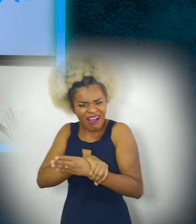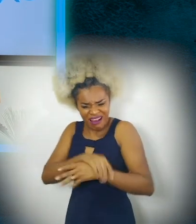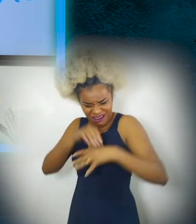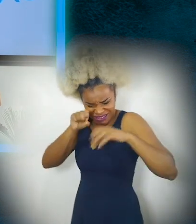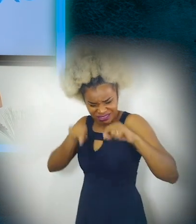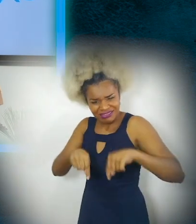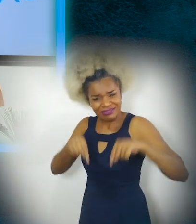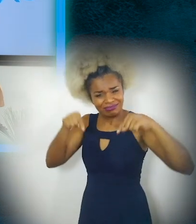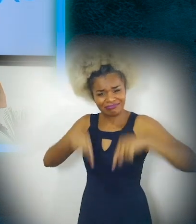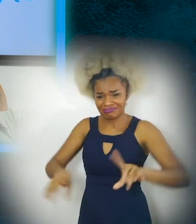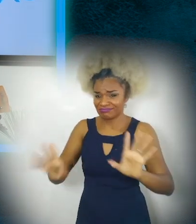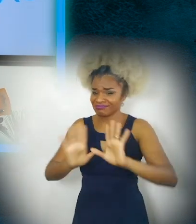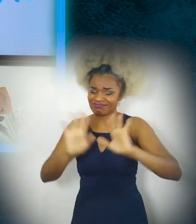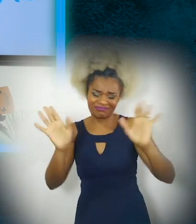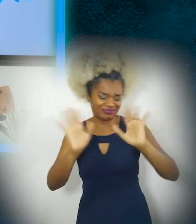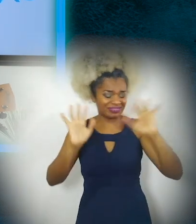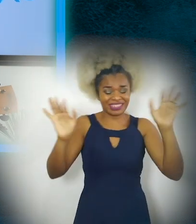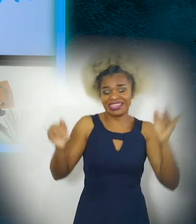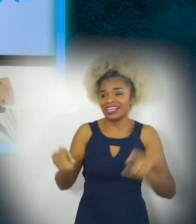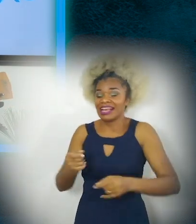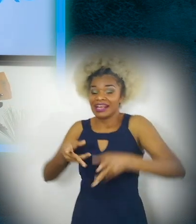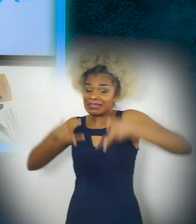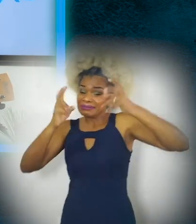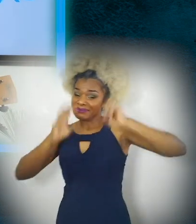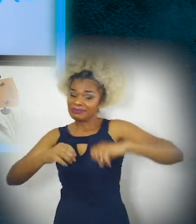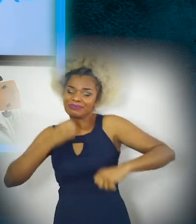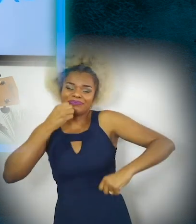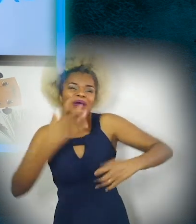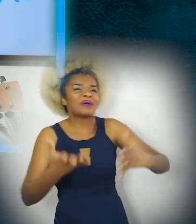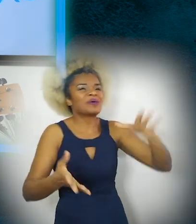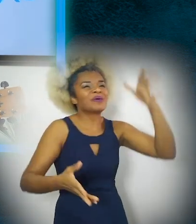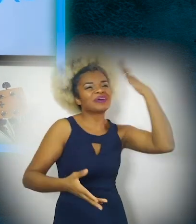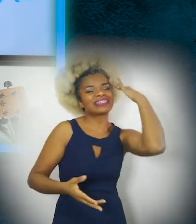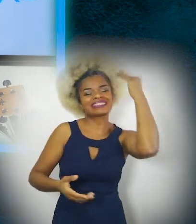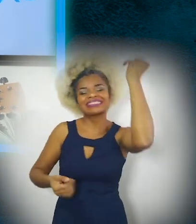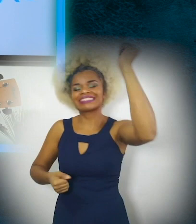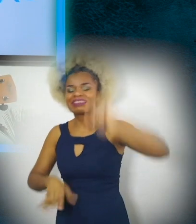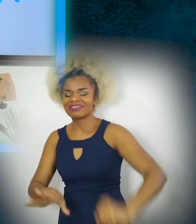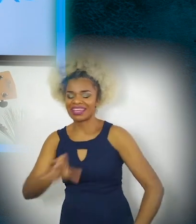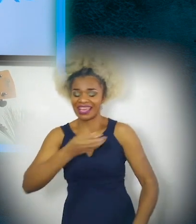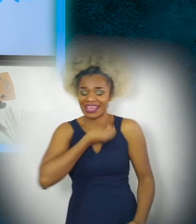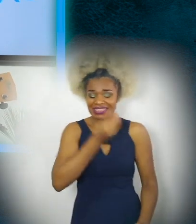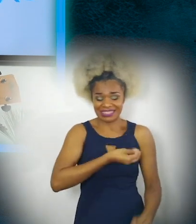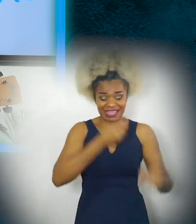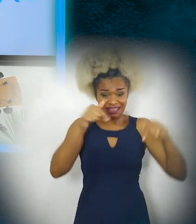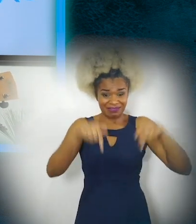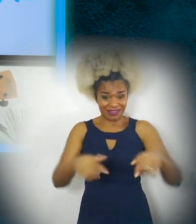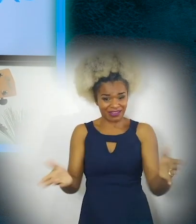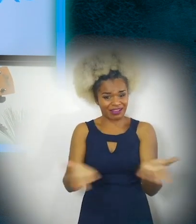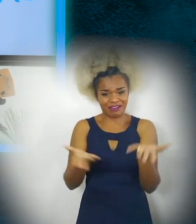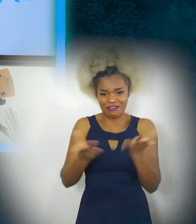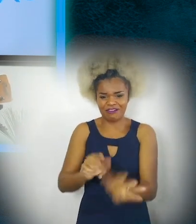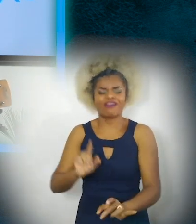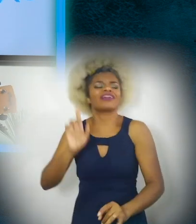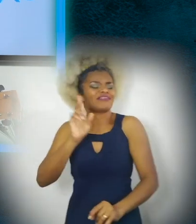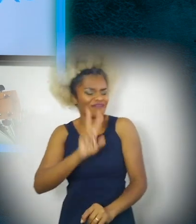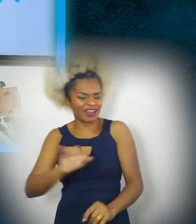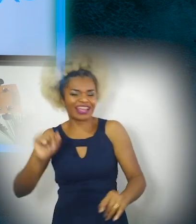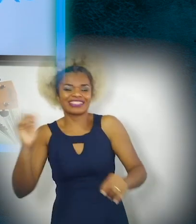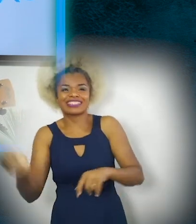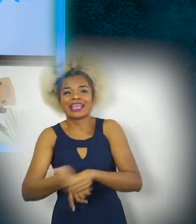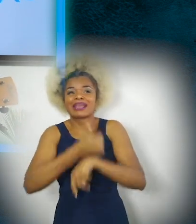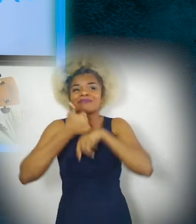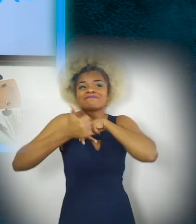material. Ah, veja como é bom saber que essa vida há de ser